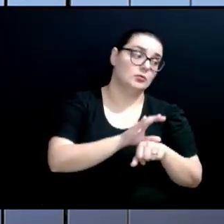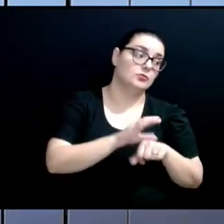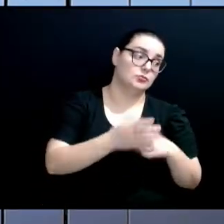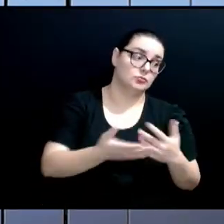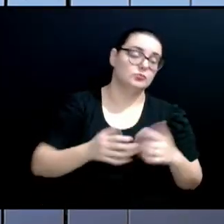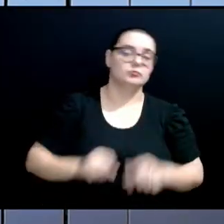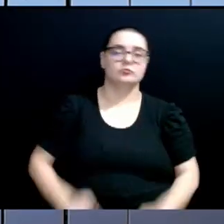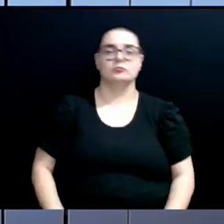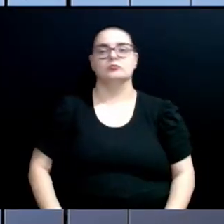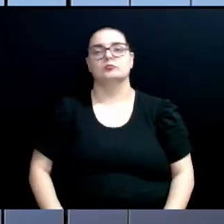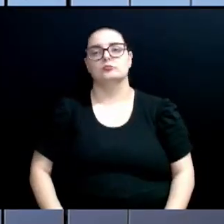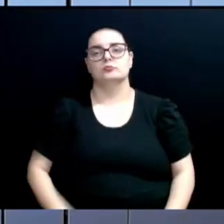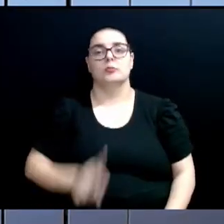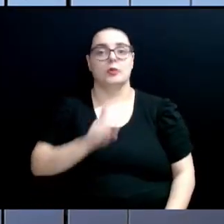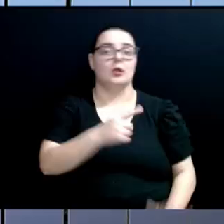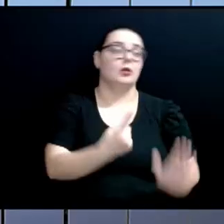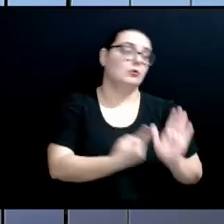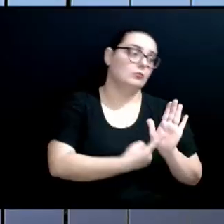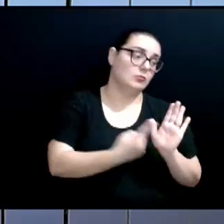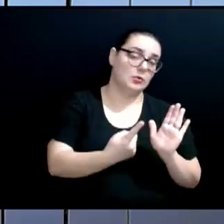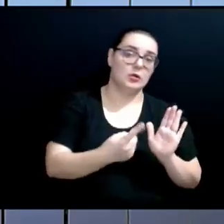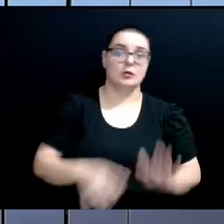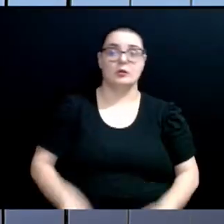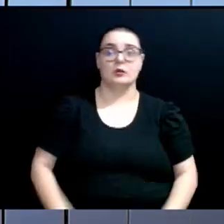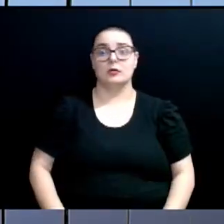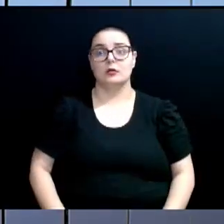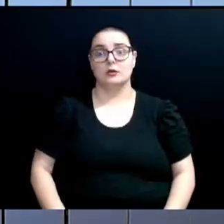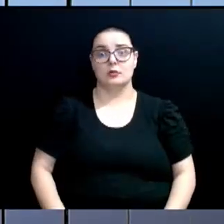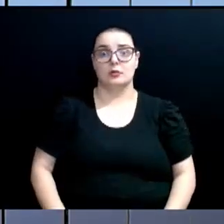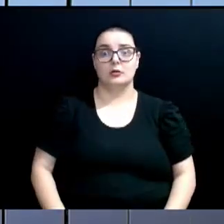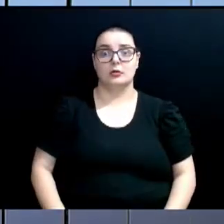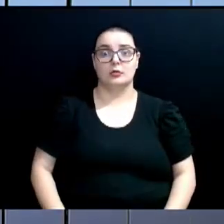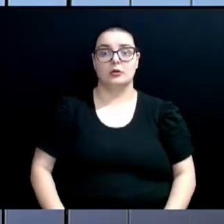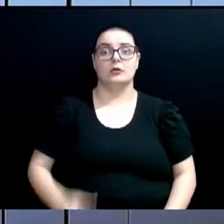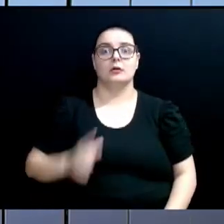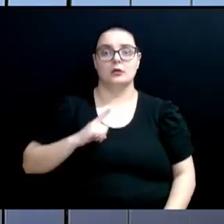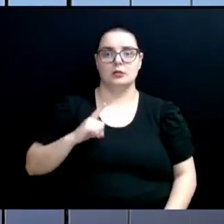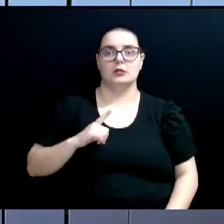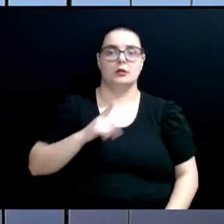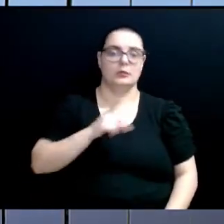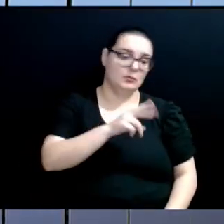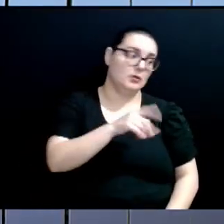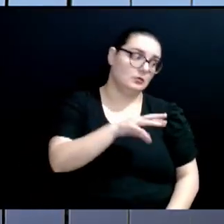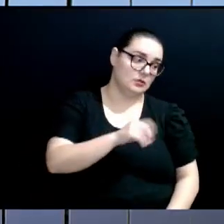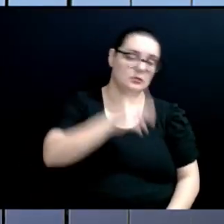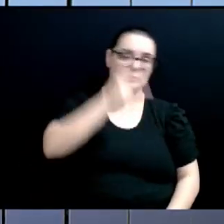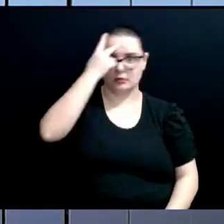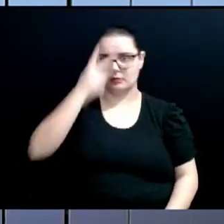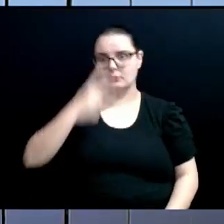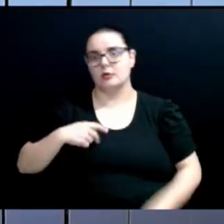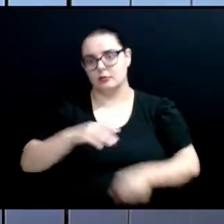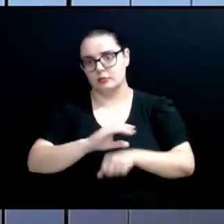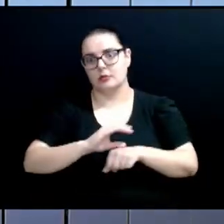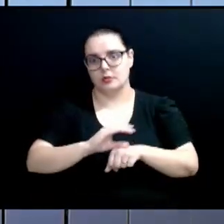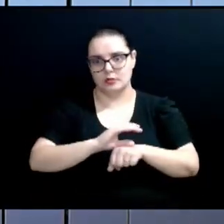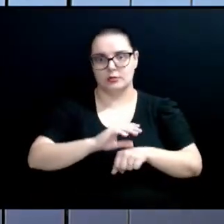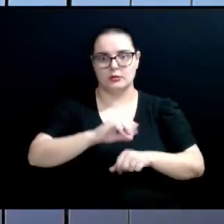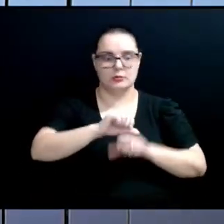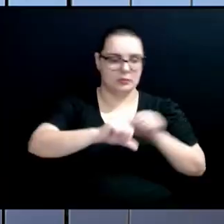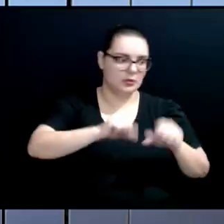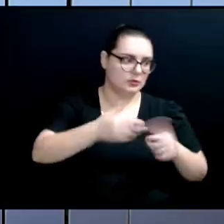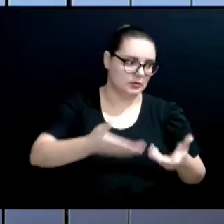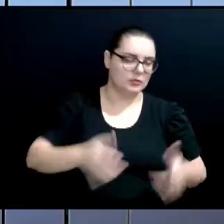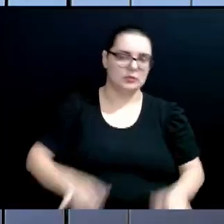marco que deve ser, que embora haja previsão, inclusive na própria Constituição, sobre a sua alteração, ela precisa